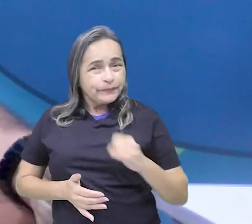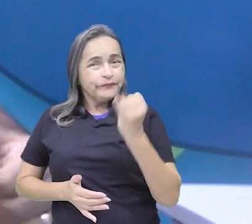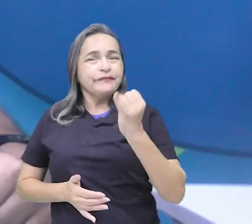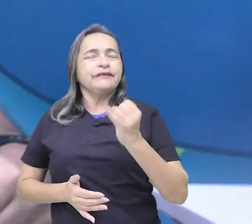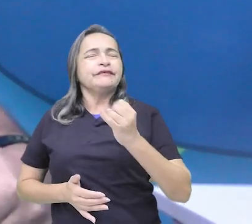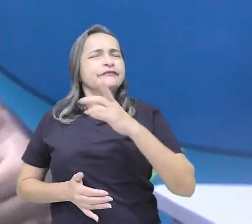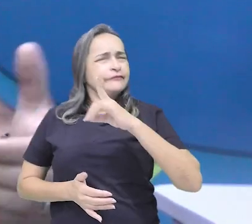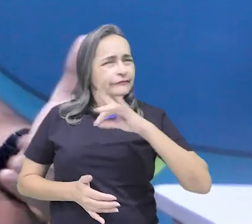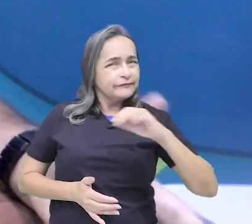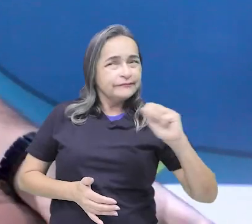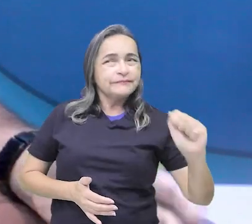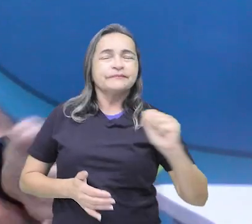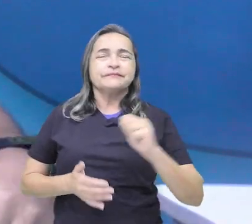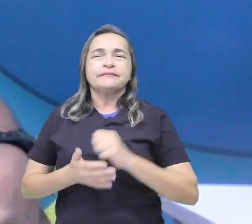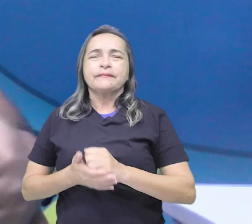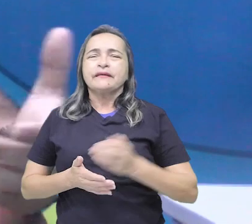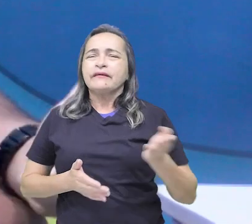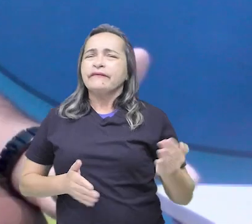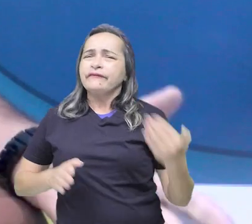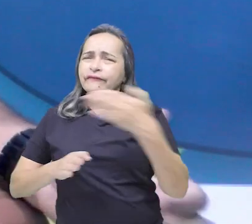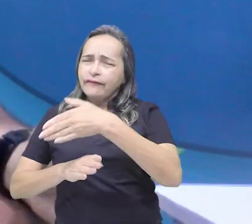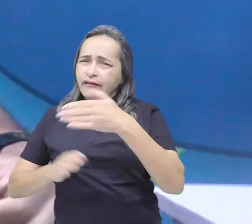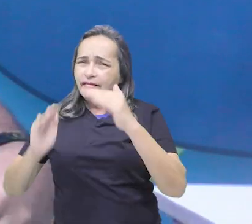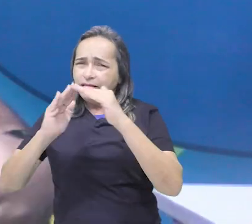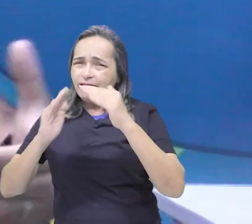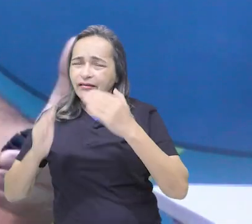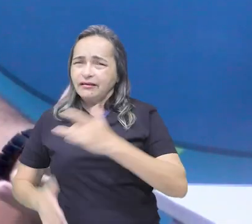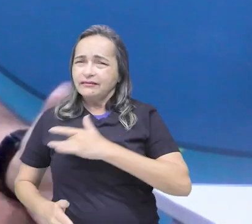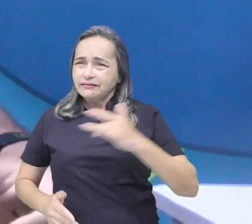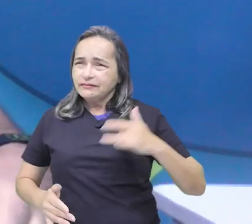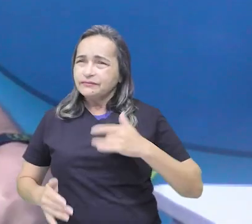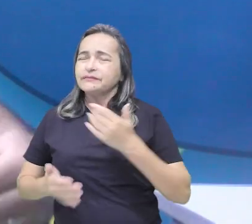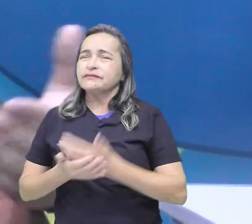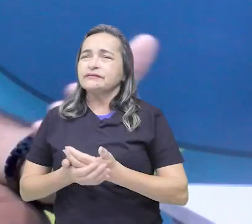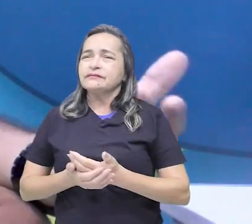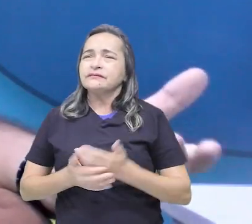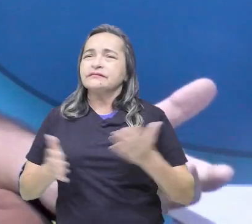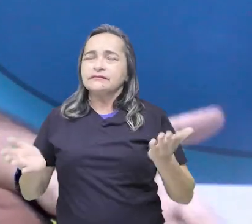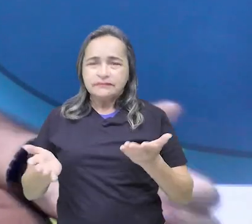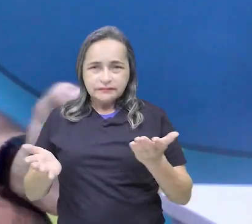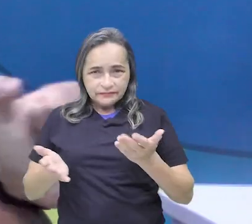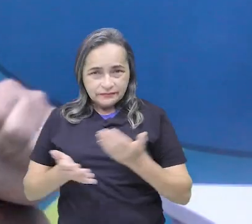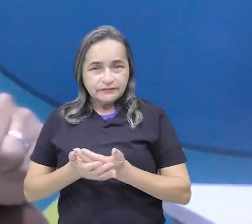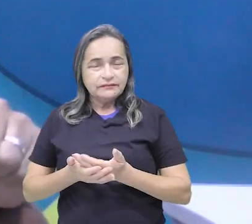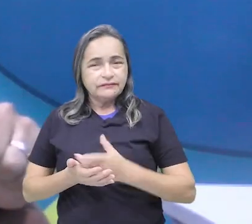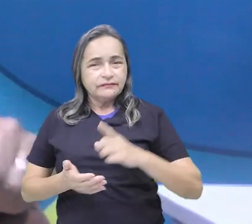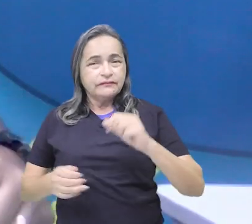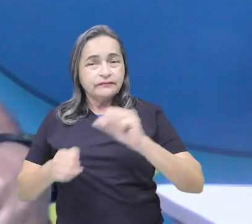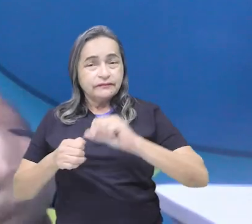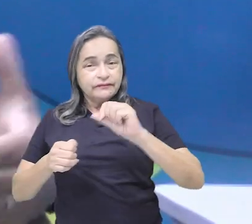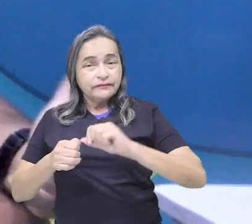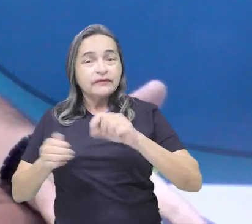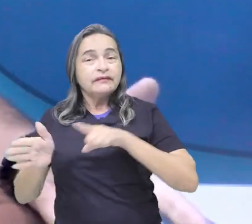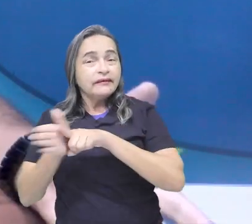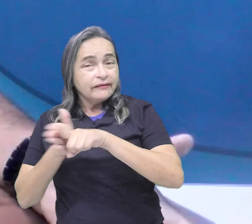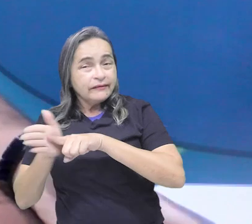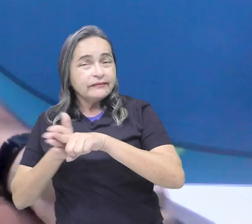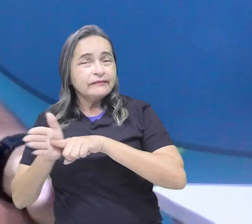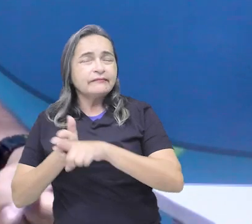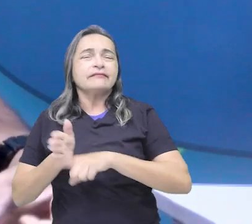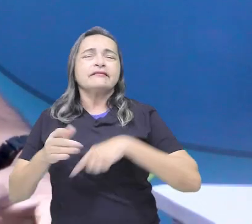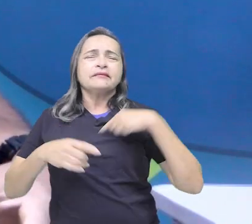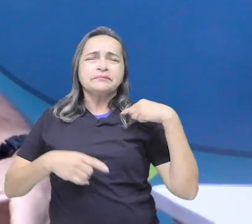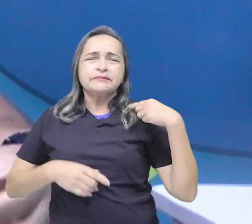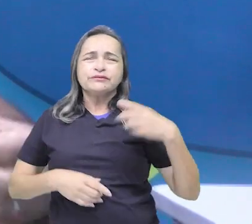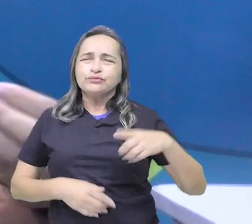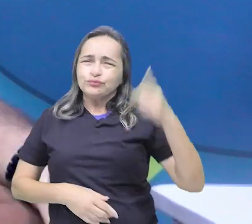um hábito, né, de estar ali no posto, mas eu não costumo ir, tem pessoas que já estão com seus exames de rotina, né, atrasados há tanto tempo